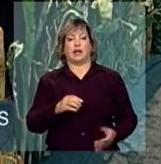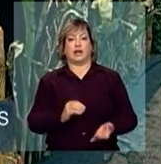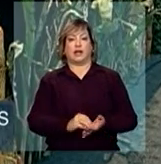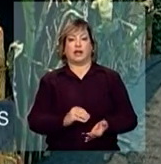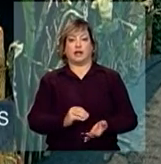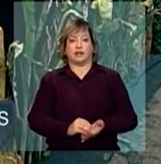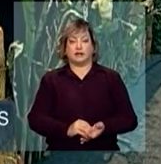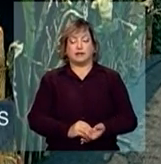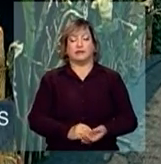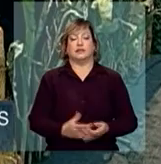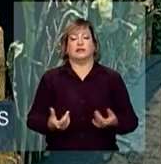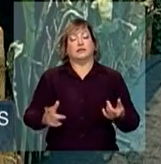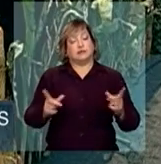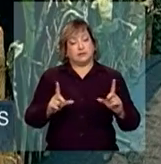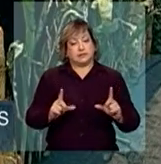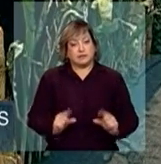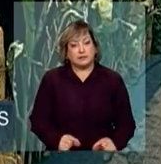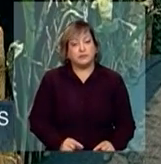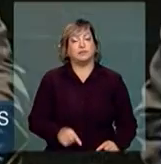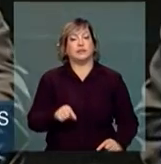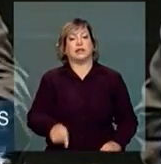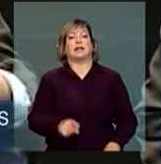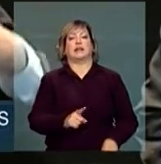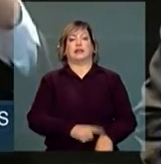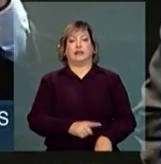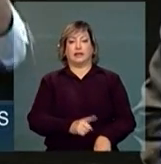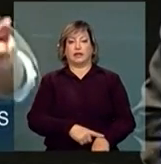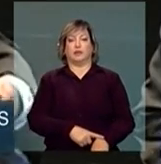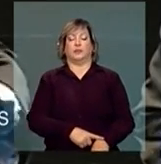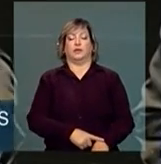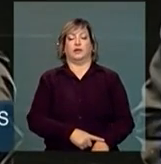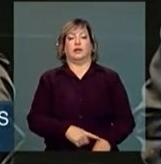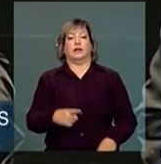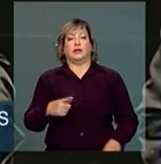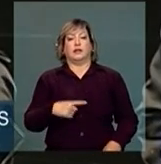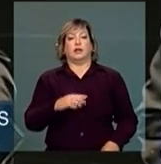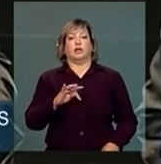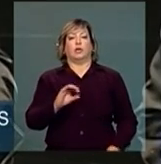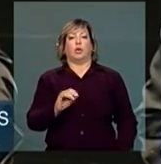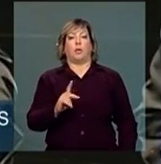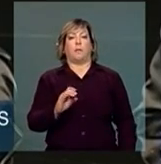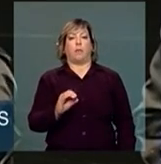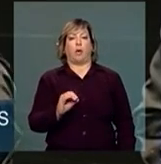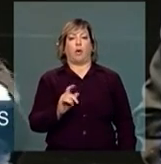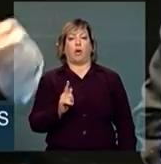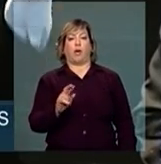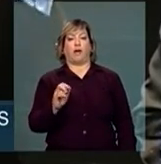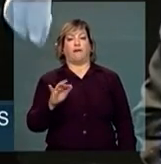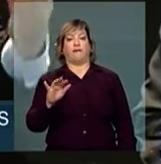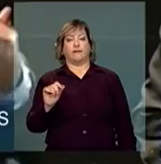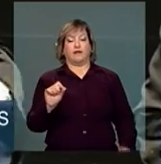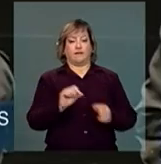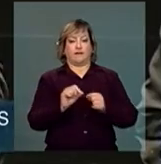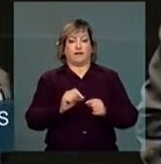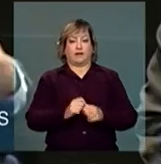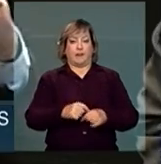autodiminuir esse tempo, isso vai aumentar a eficiência do trabalho de topografia que está sendo feito nas regiões.